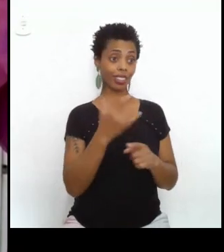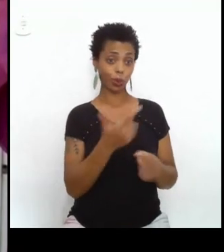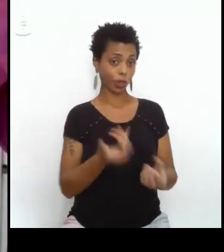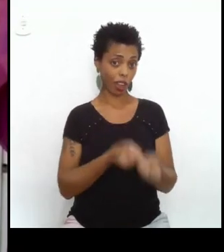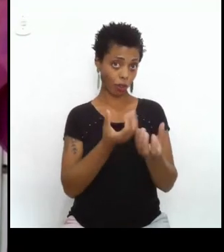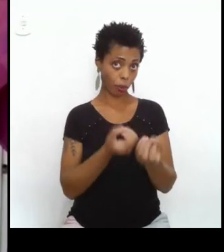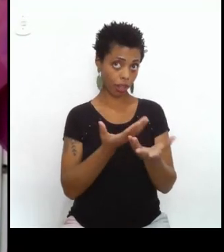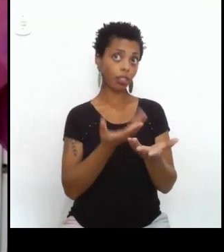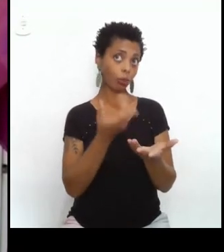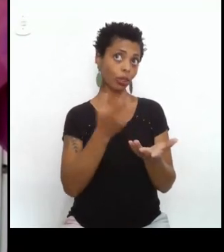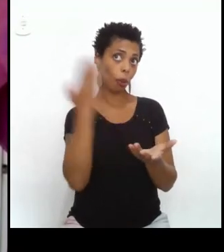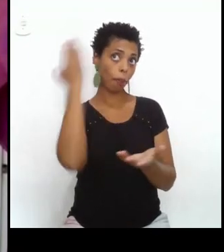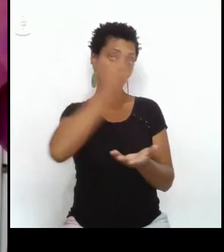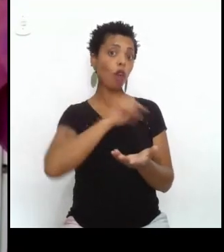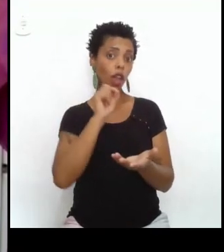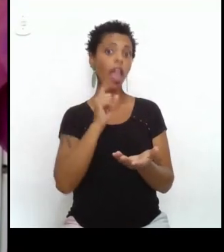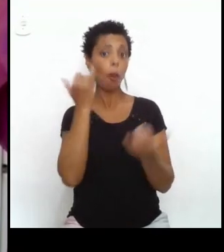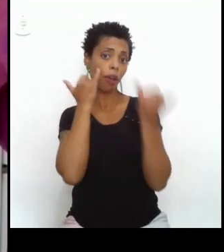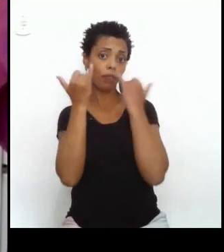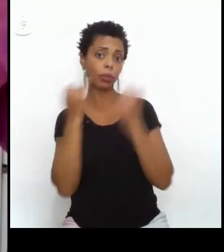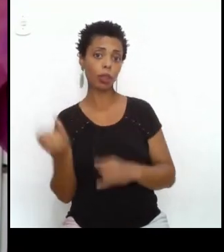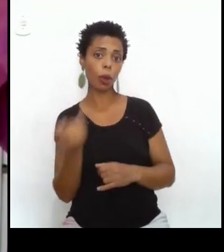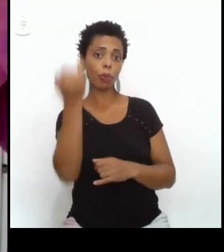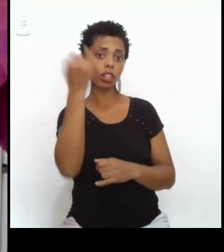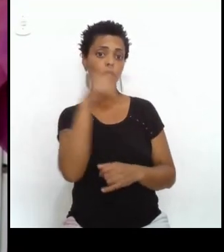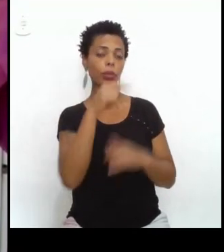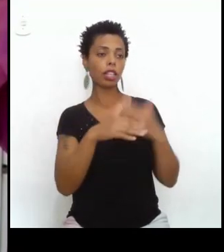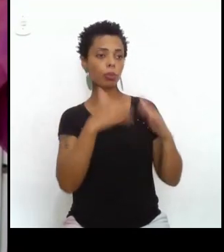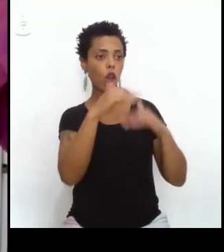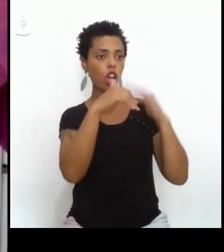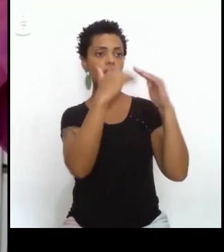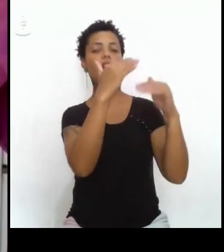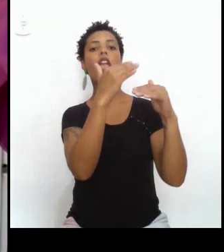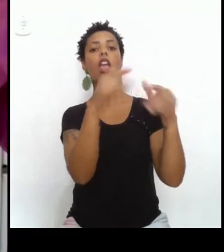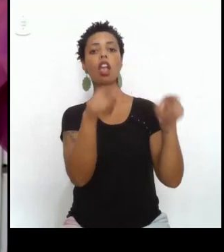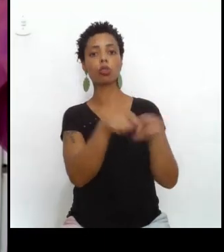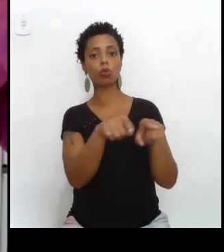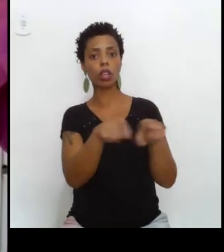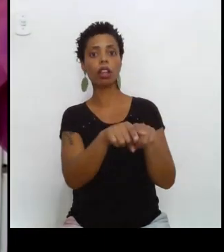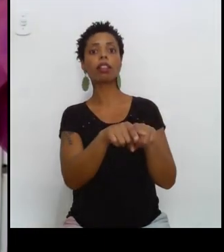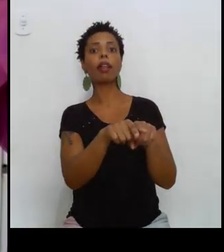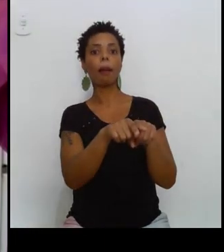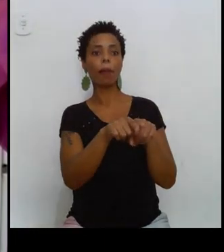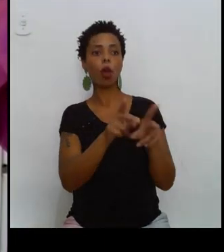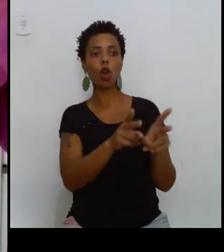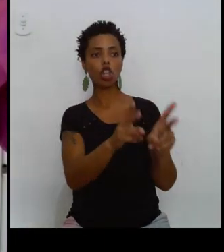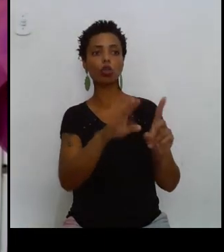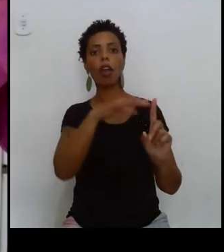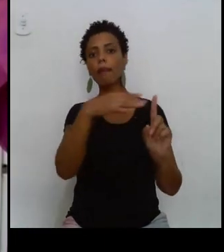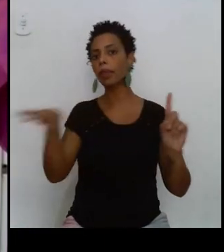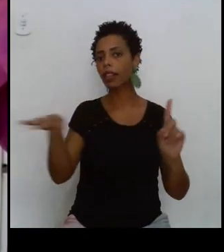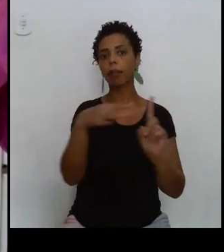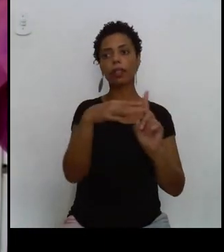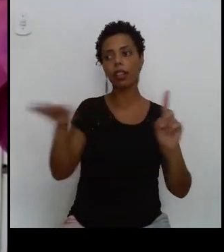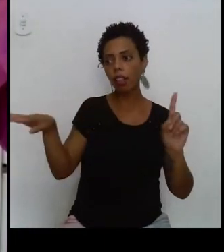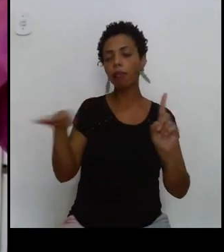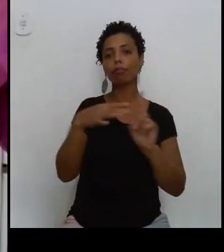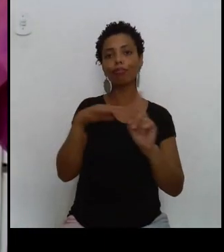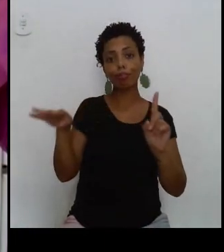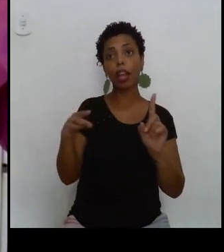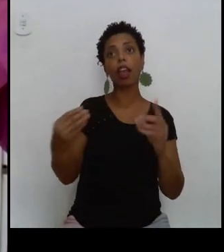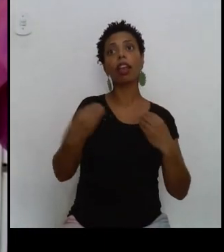relevantes para esse processo parece a criação e manutenção da invisibilidade que gera mais violência para nós o mais